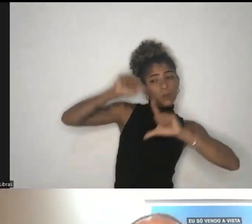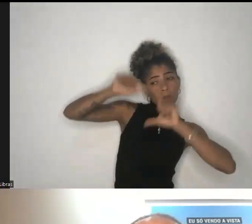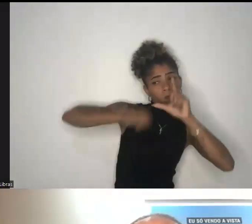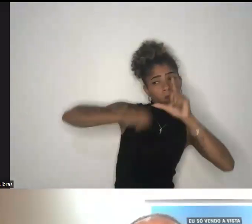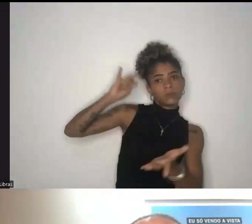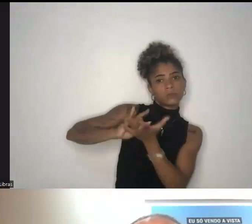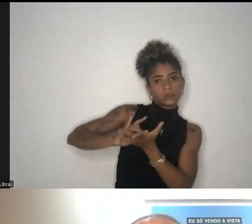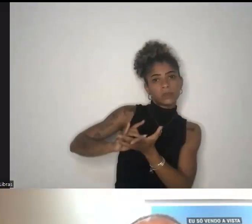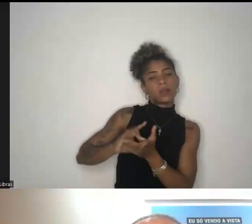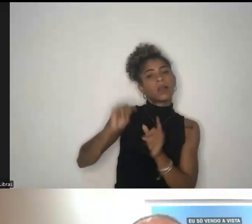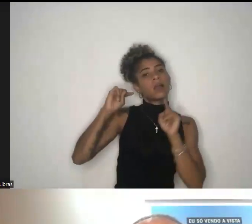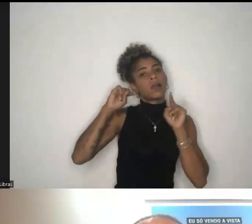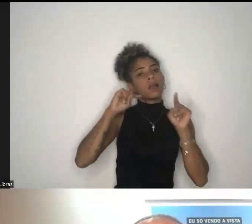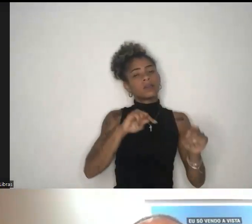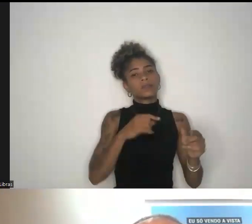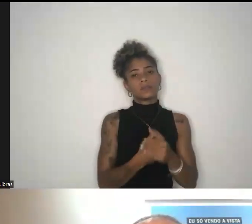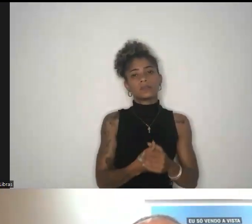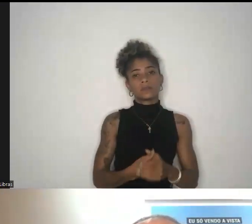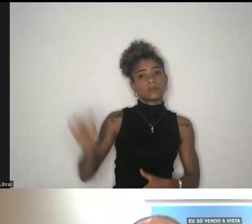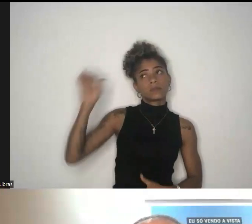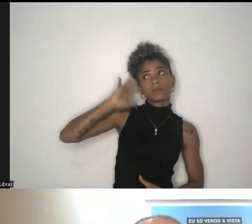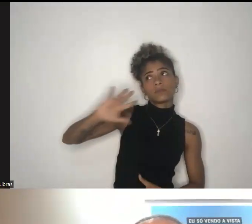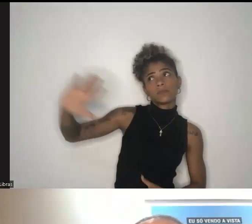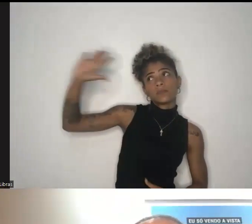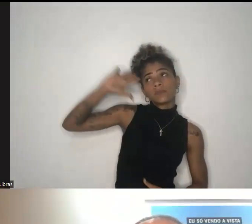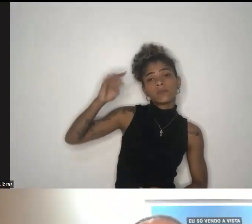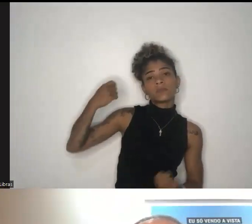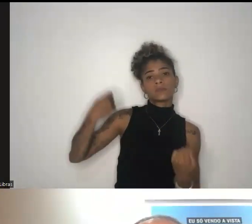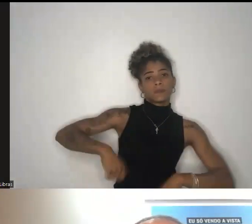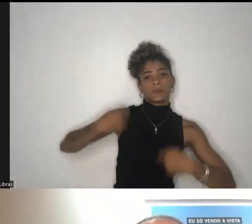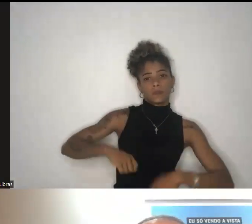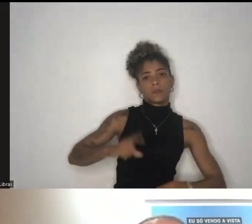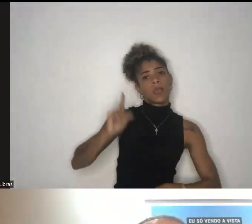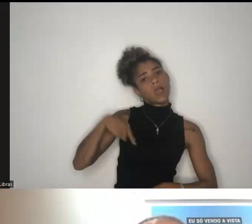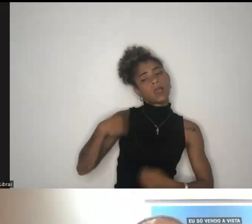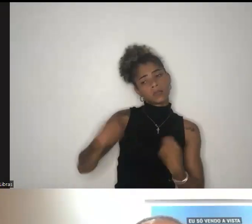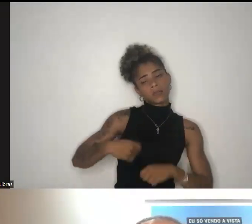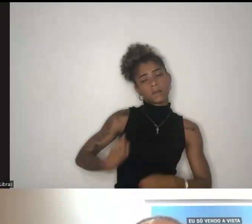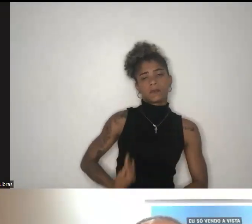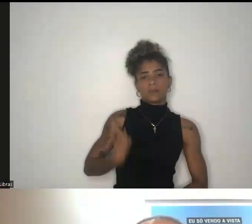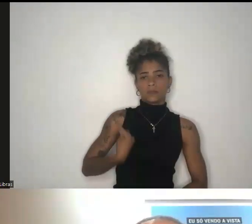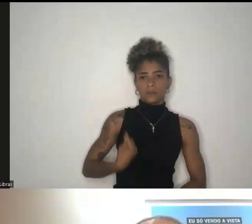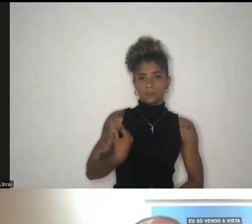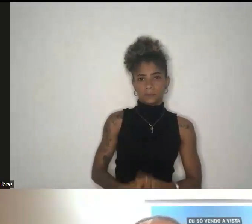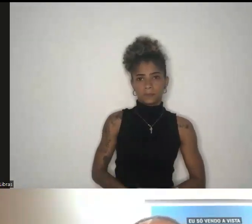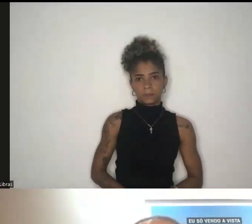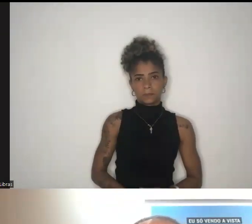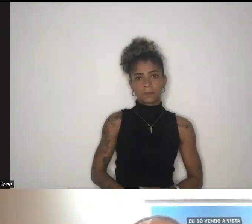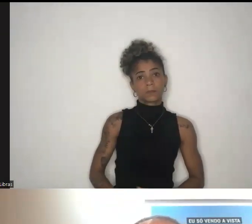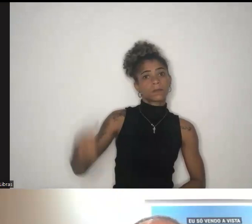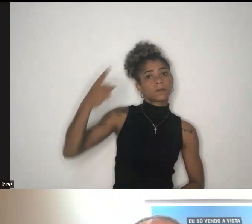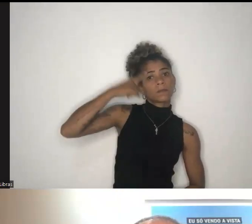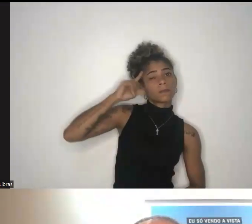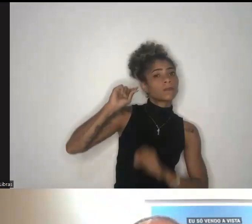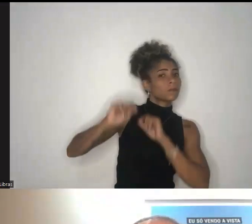esse componente do Imaginário ele precisa ele é necessário para a existência é a ideia de que